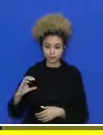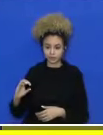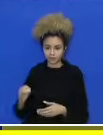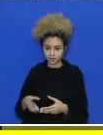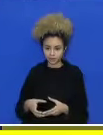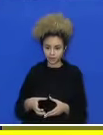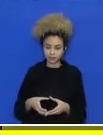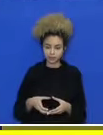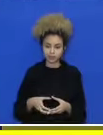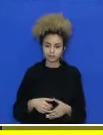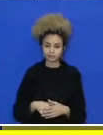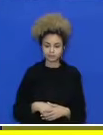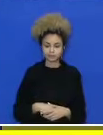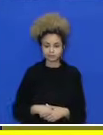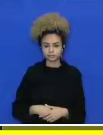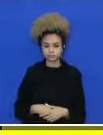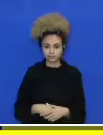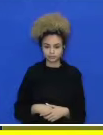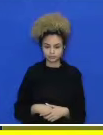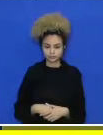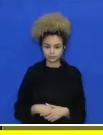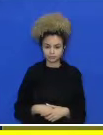de 01 a 80.